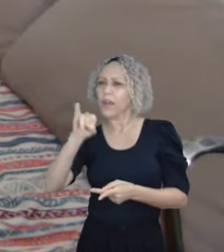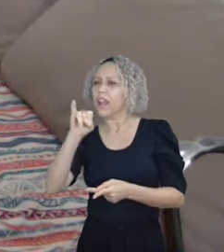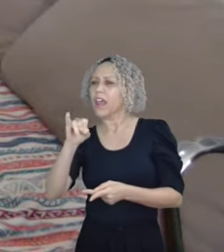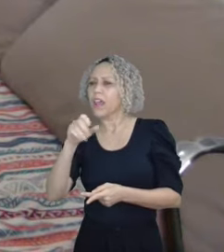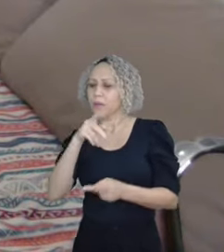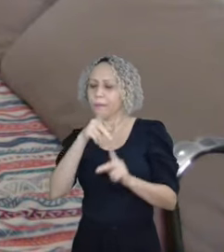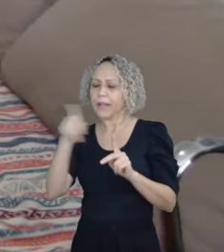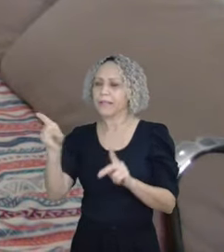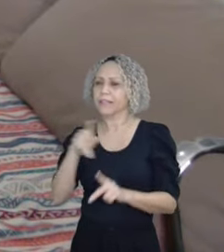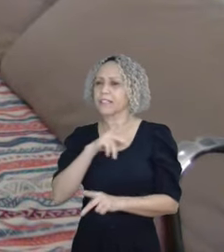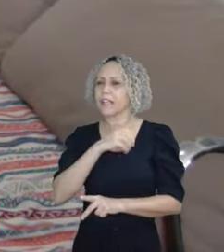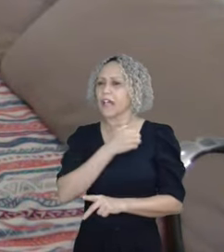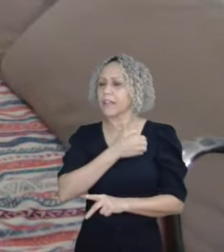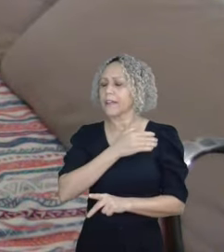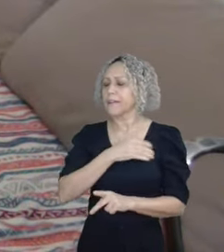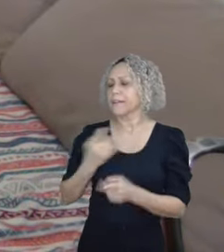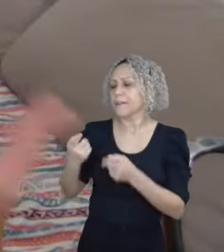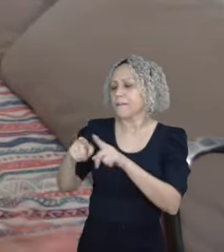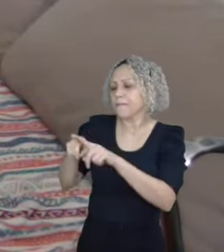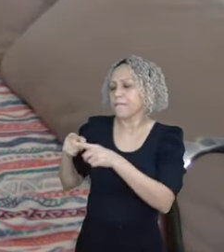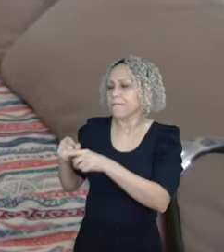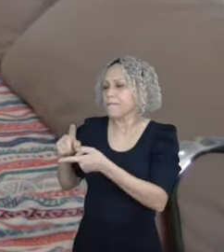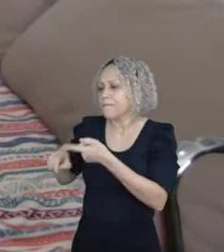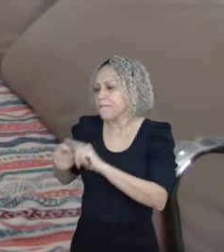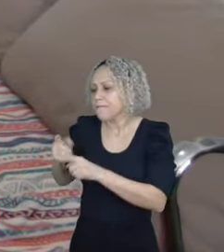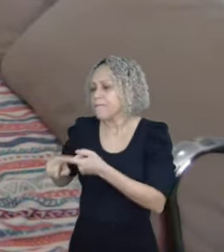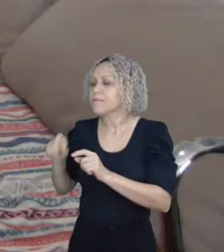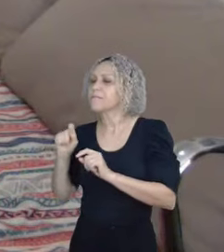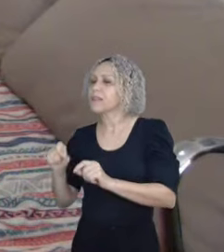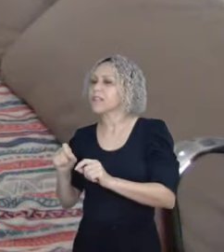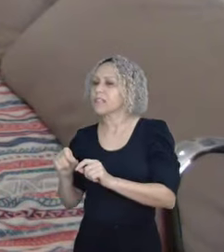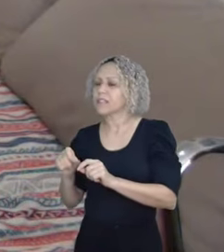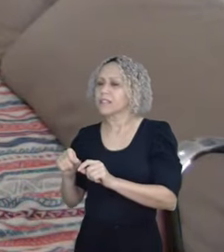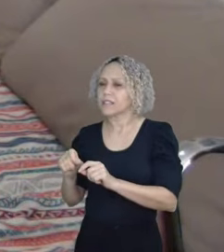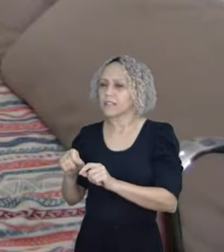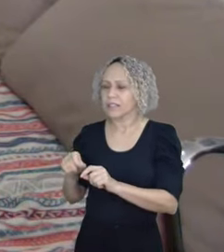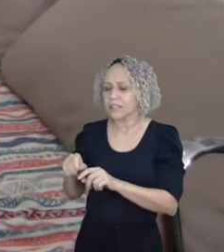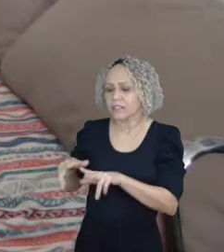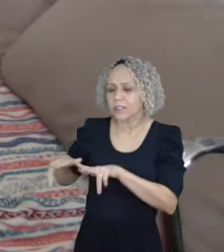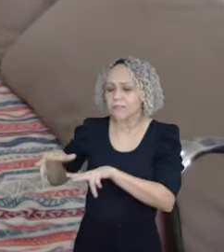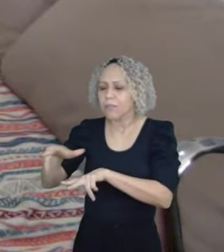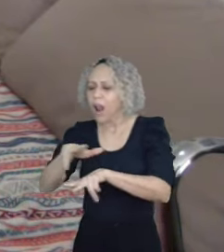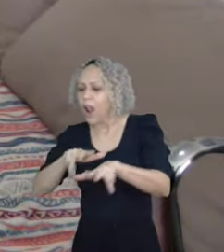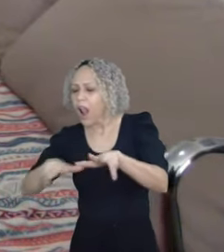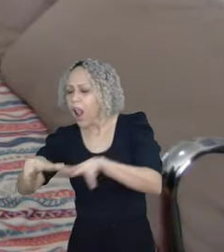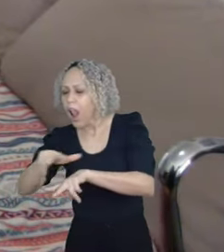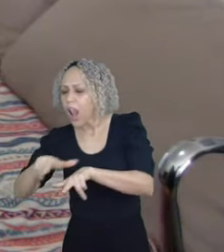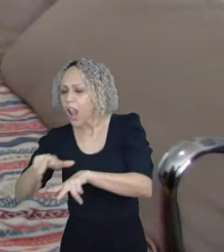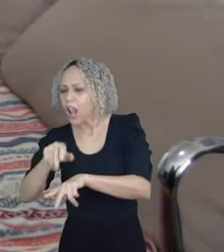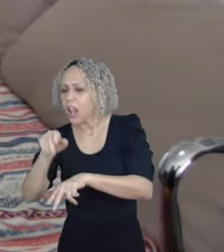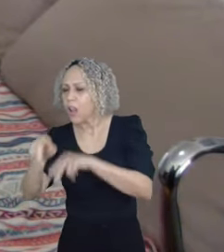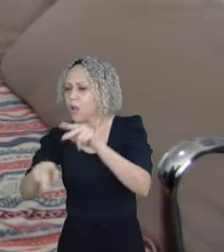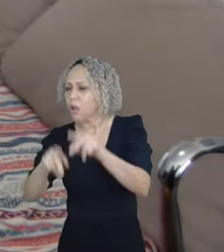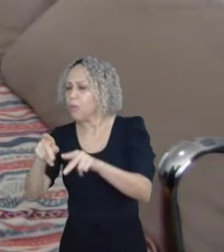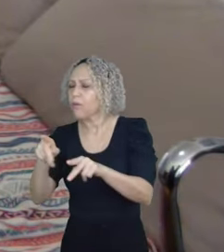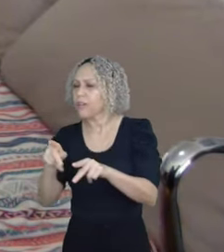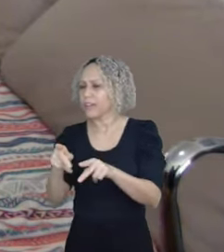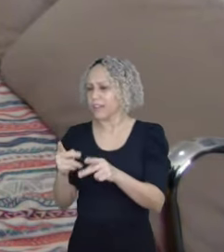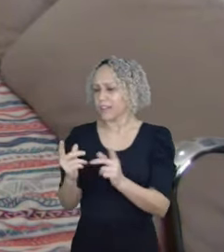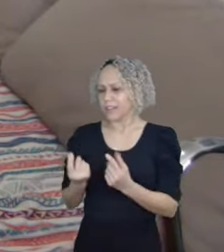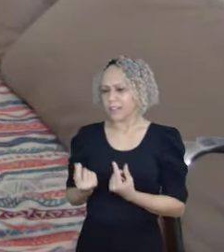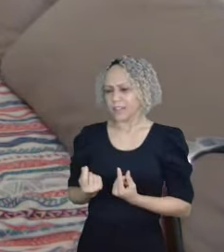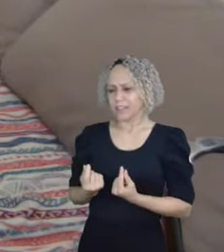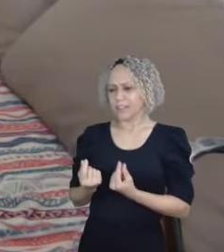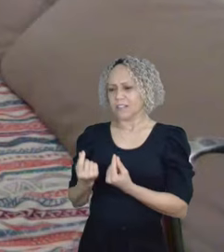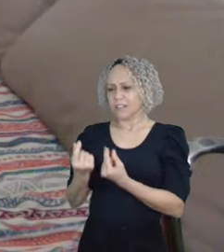maior massa de manobra, a mais subserviente massa de manobra, e que está ali disponível aos interesses do capital estrangeiro,